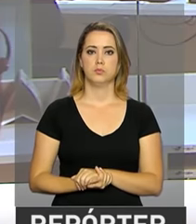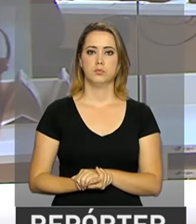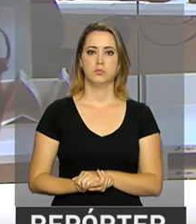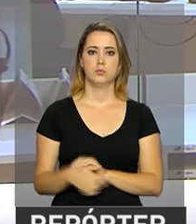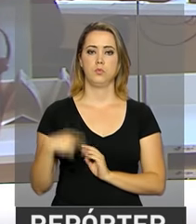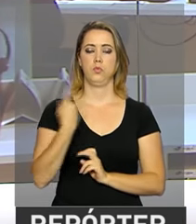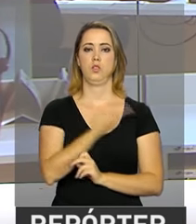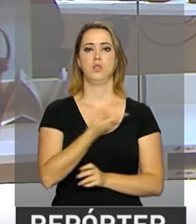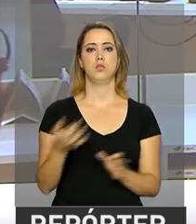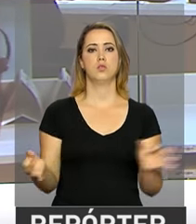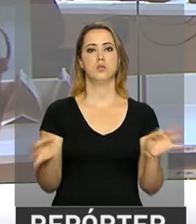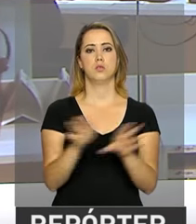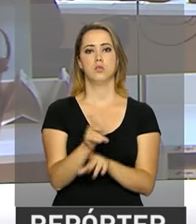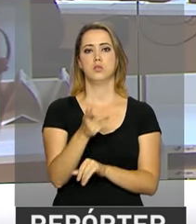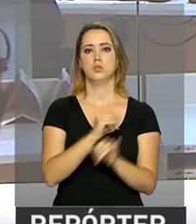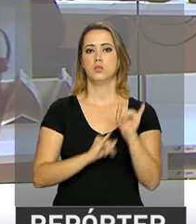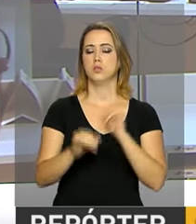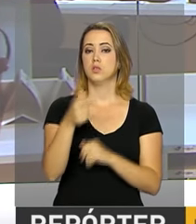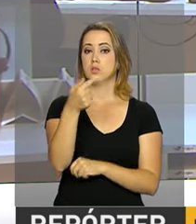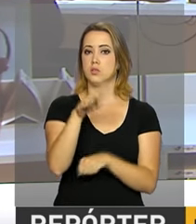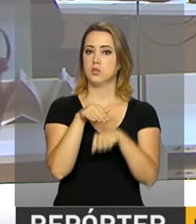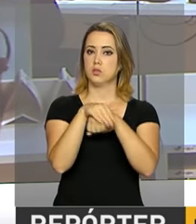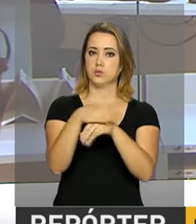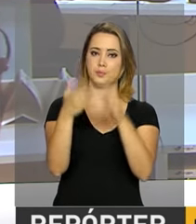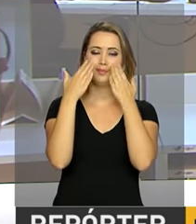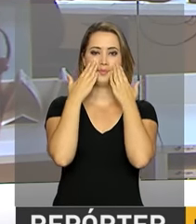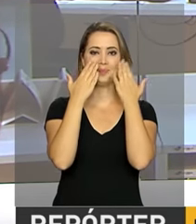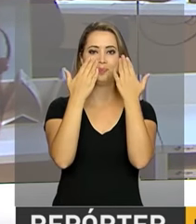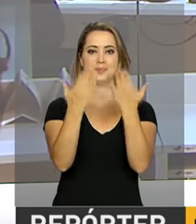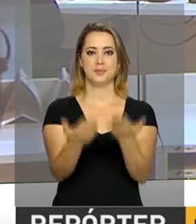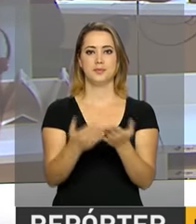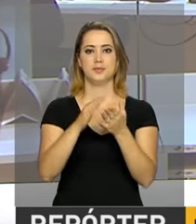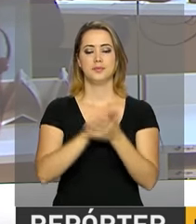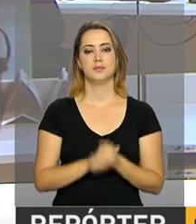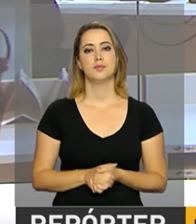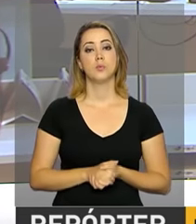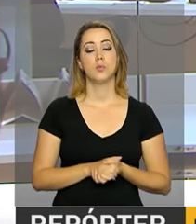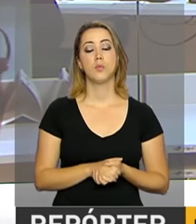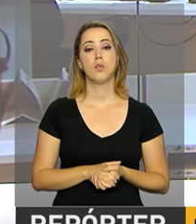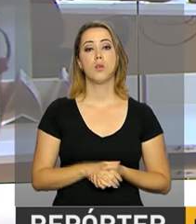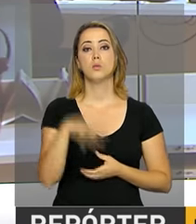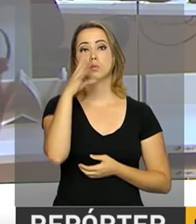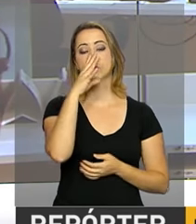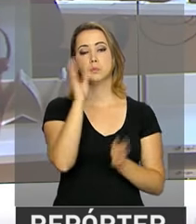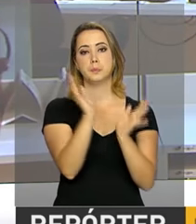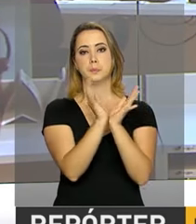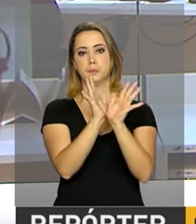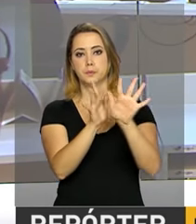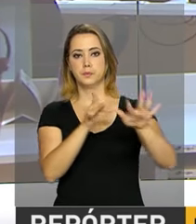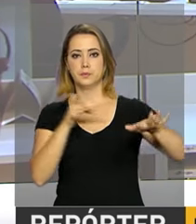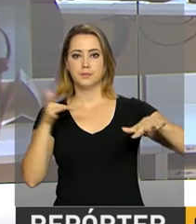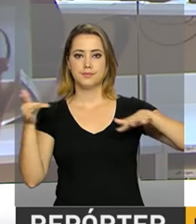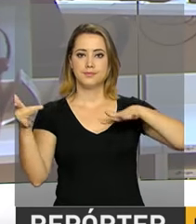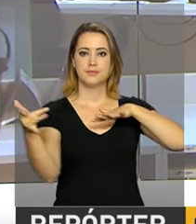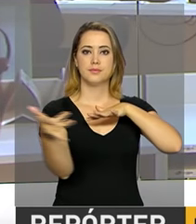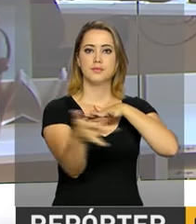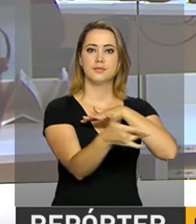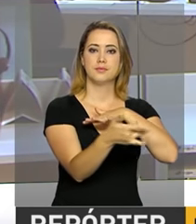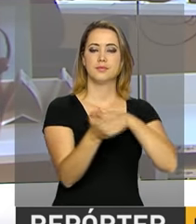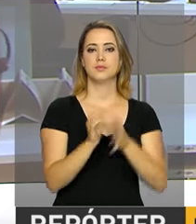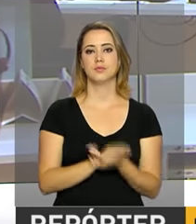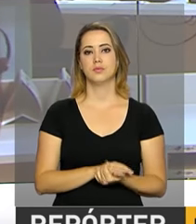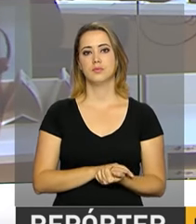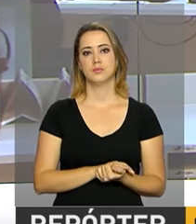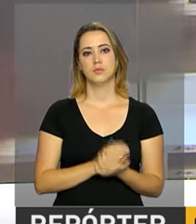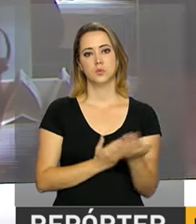Nós voltamos com novas informações às 7 da noite na próxima edição do repórter NBR acompanhe as novidades também Pelas nossas